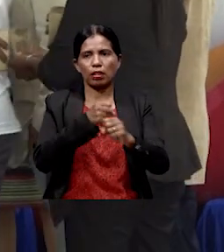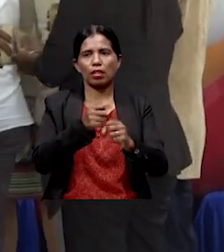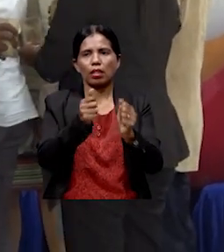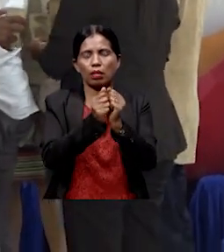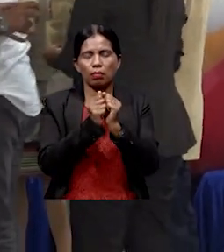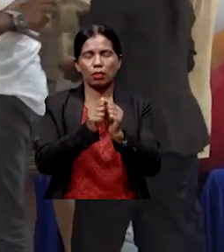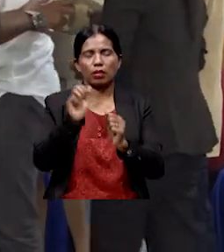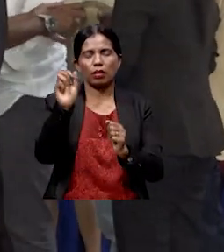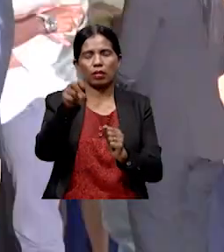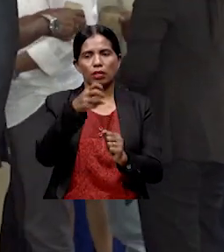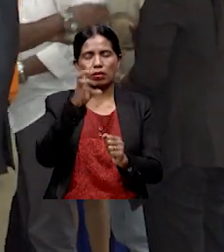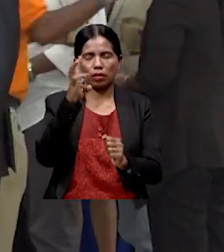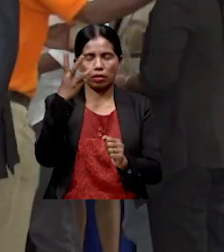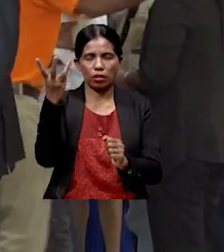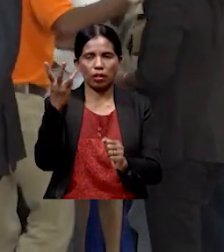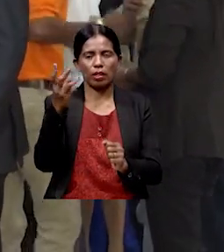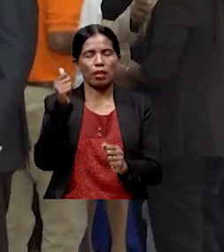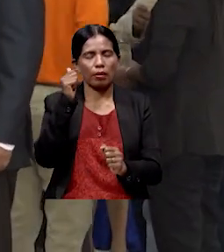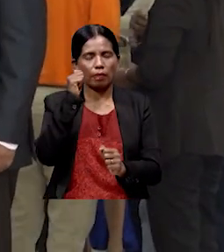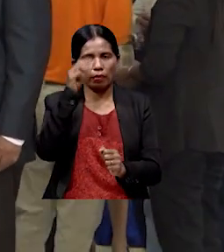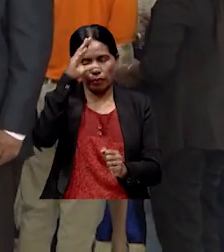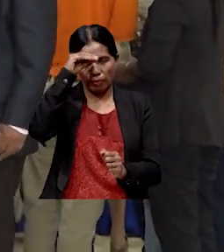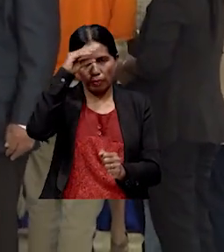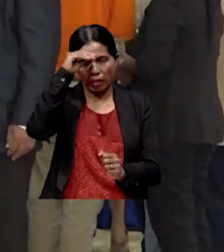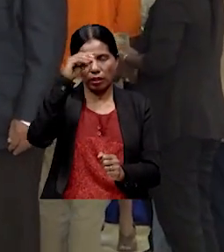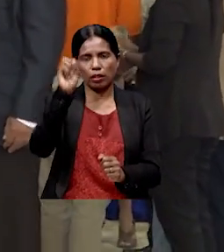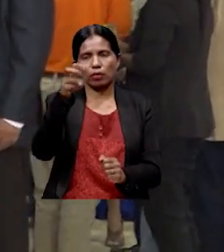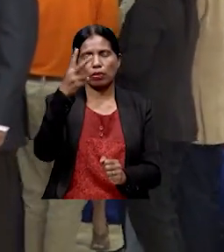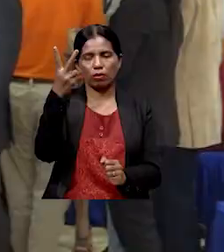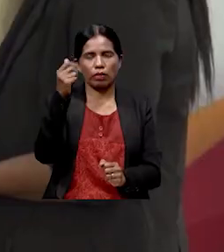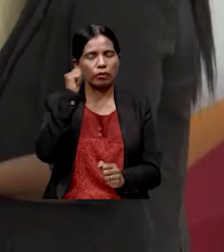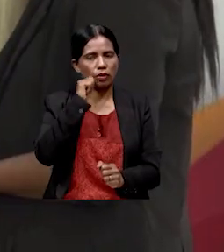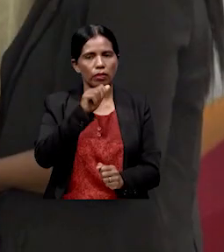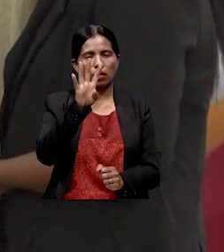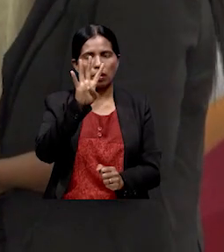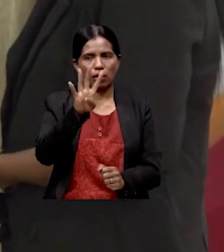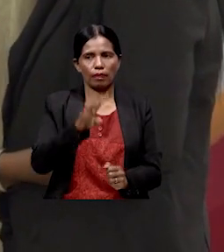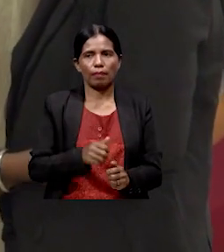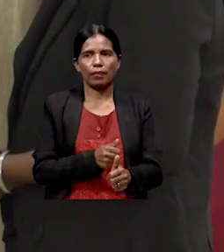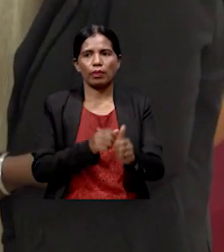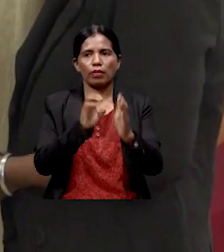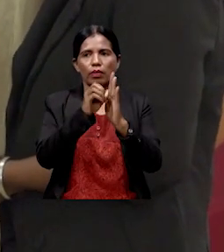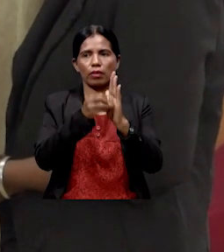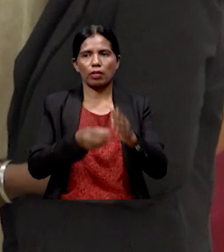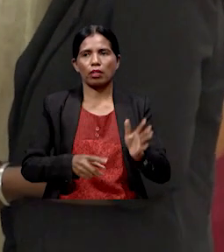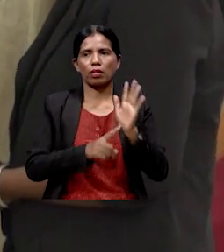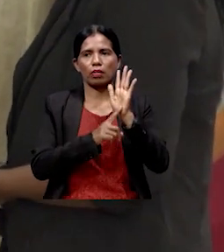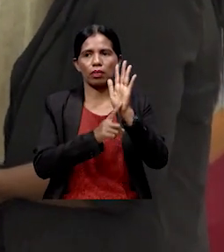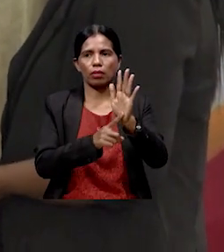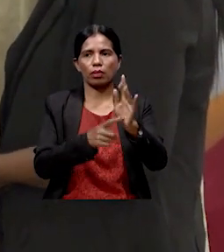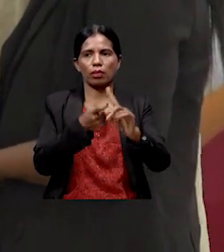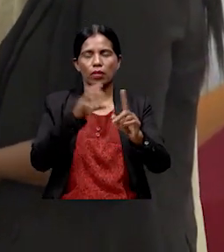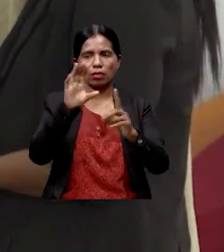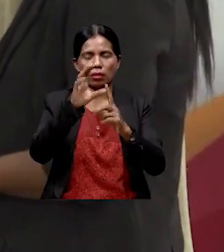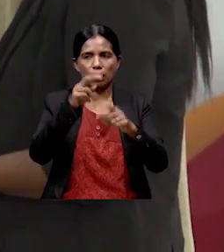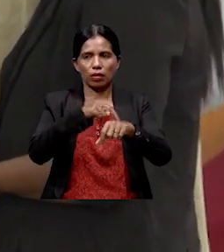nain Sanulo Resing nen komposto husi mane Sanulo Resing rua no feto nain hat tur oraru nebe fosai husi Komisão Nasional